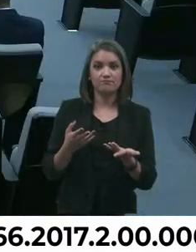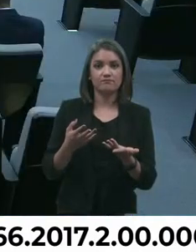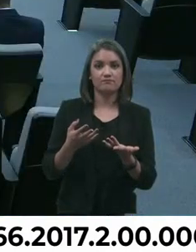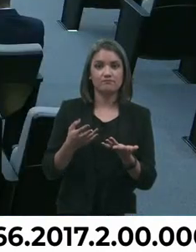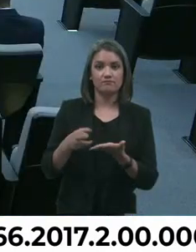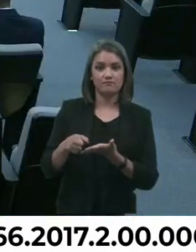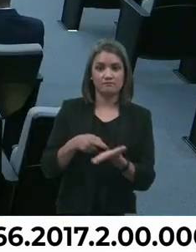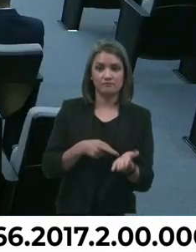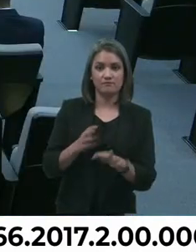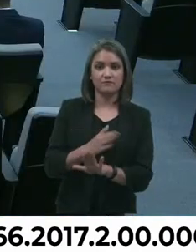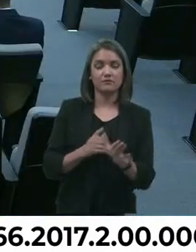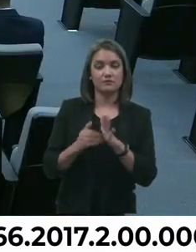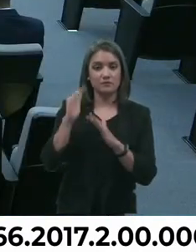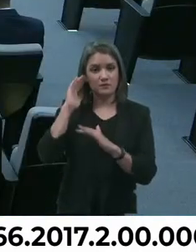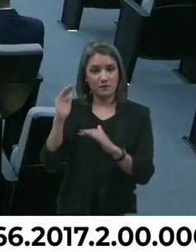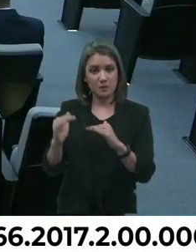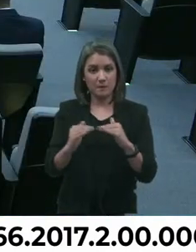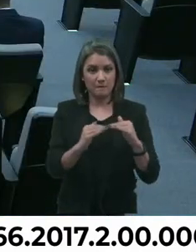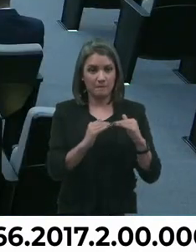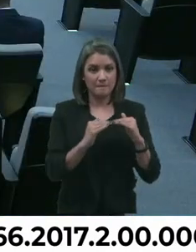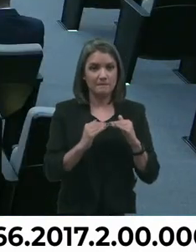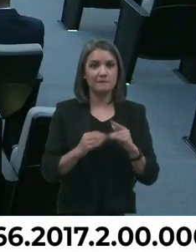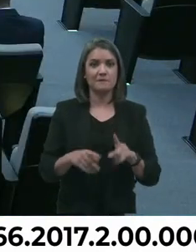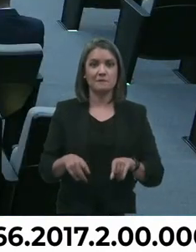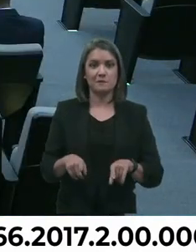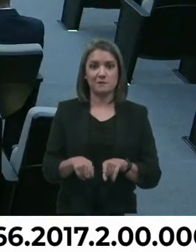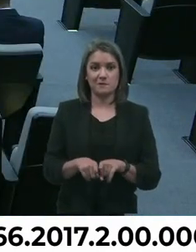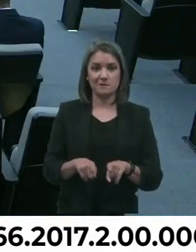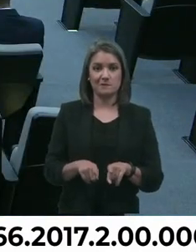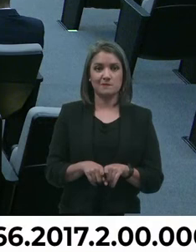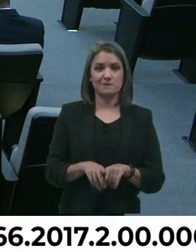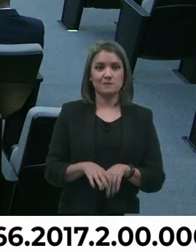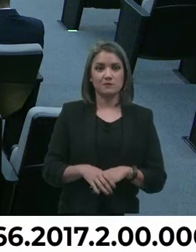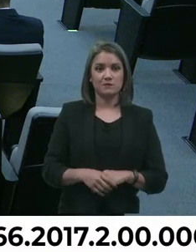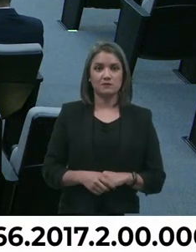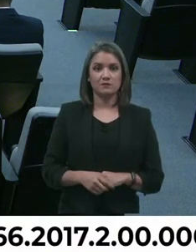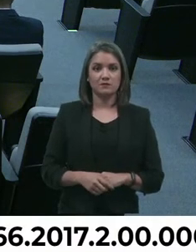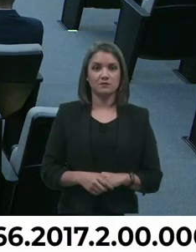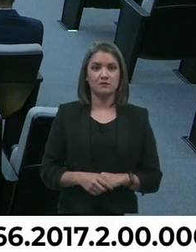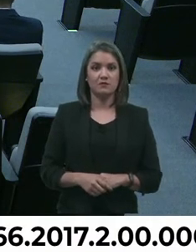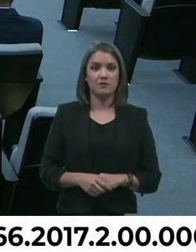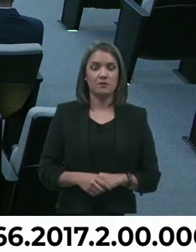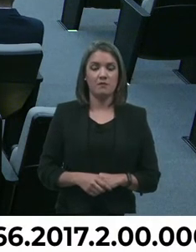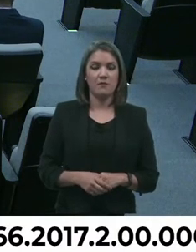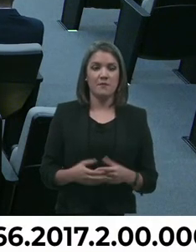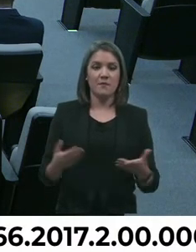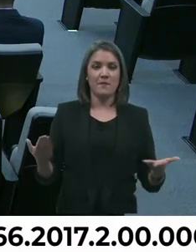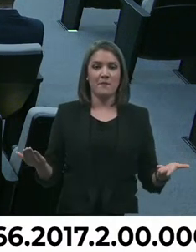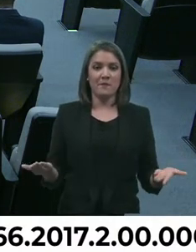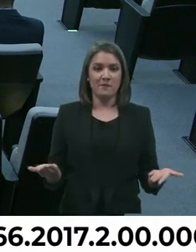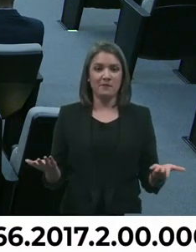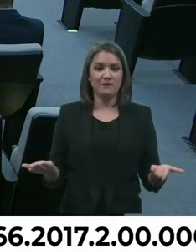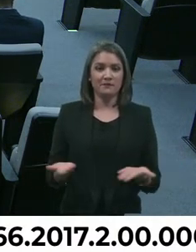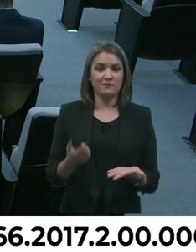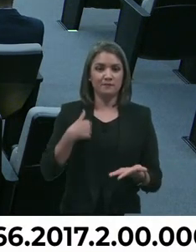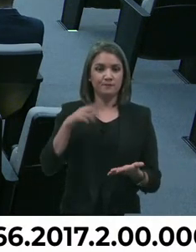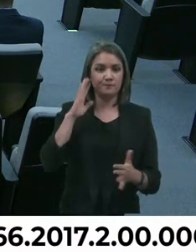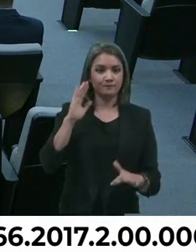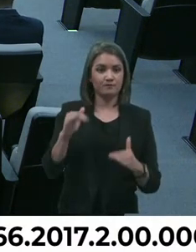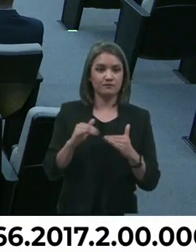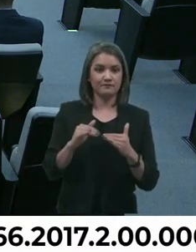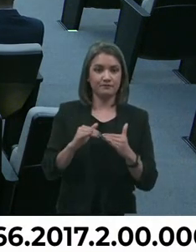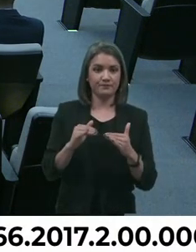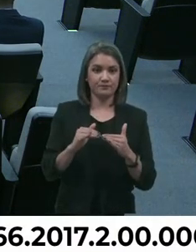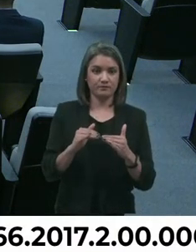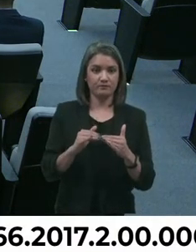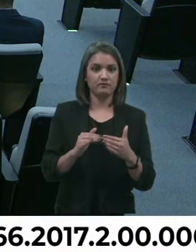que acompanharam o entendimento por ele exposto, eu vou acompanhar a divergência, senhora presidente, na linha do voto